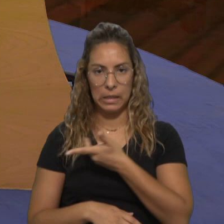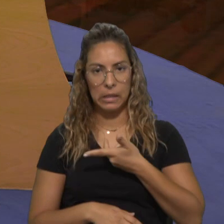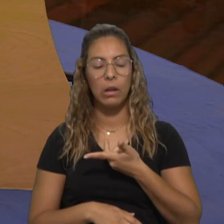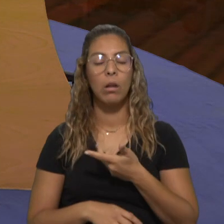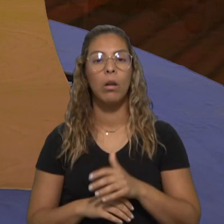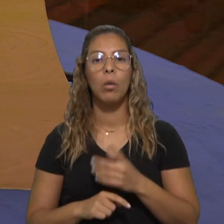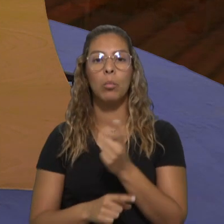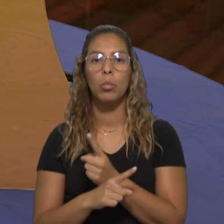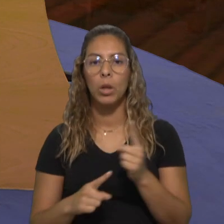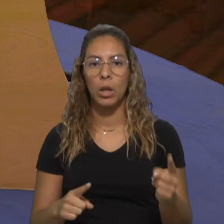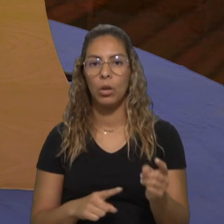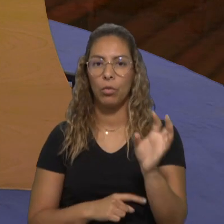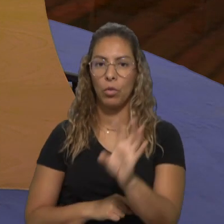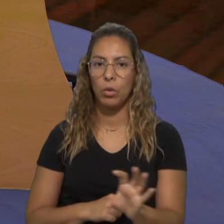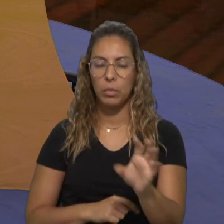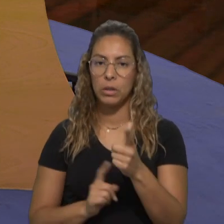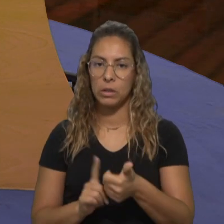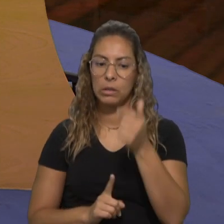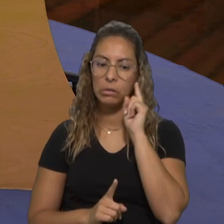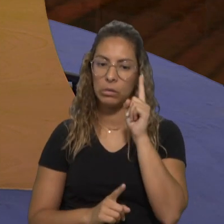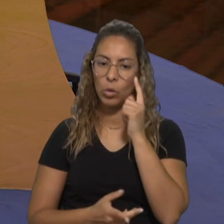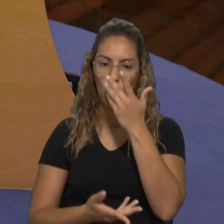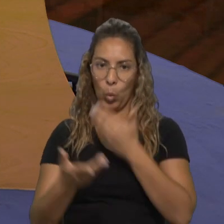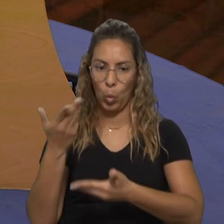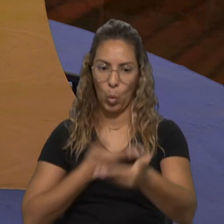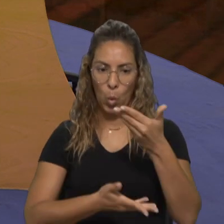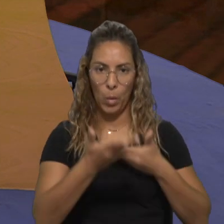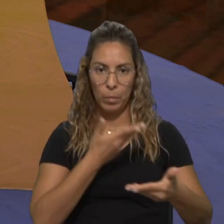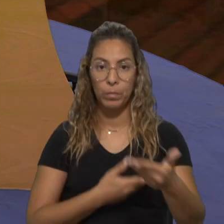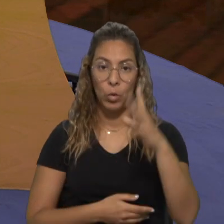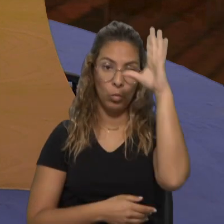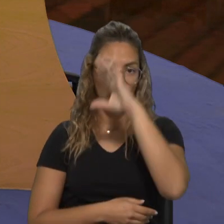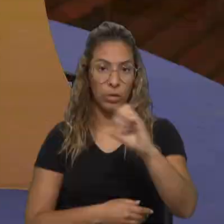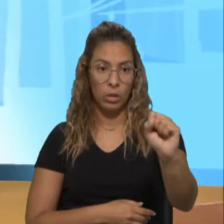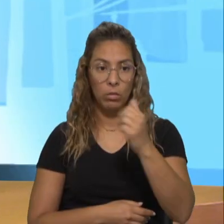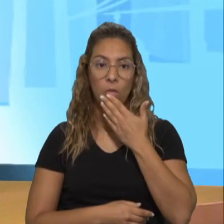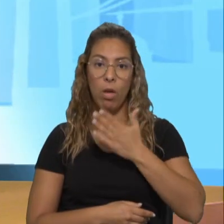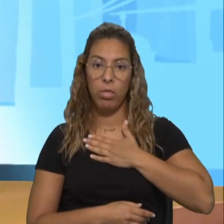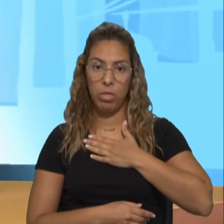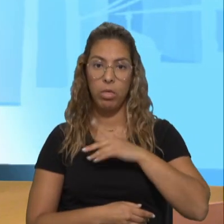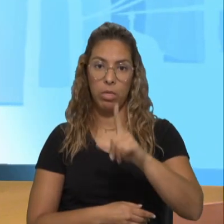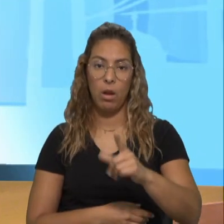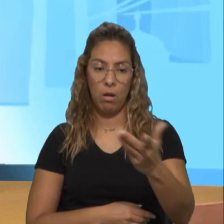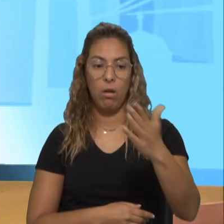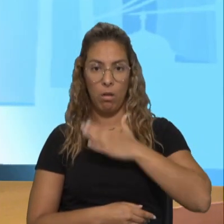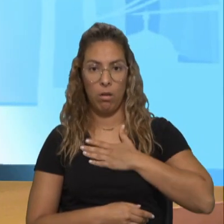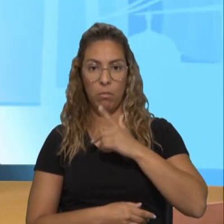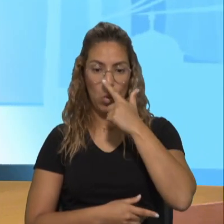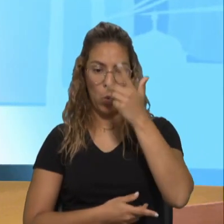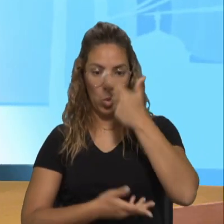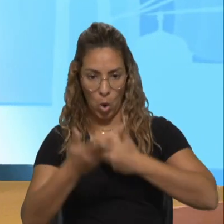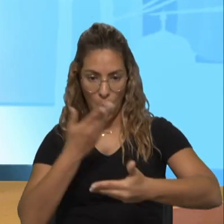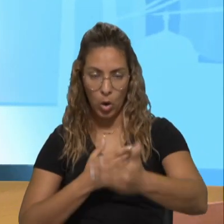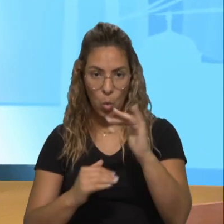comunidade rege-se com um princípio de reciprocidade. Os governos dão-nos, mas nós também temos que dar aos governos.